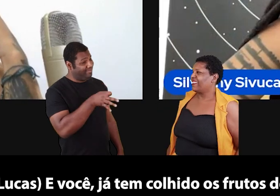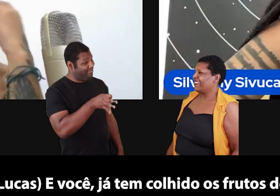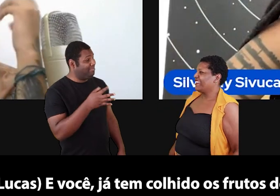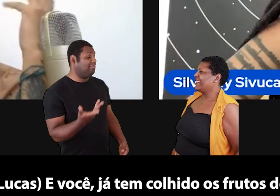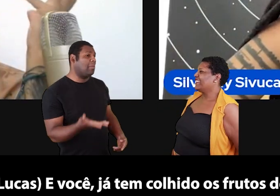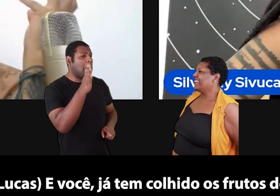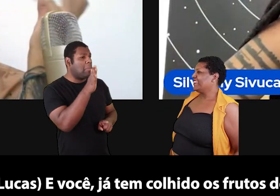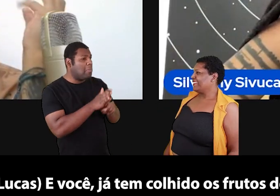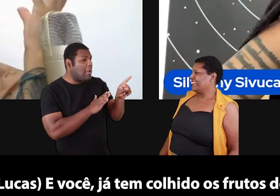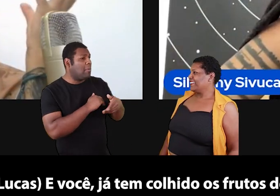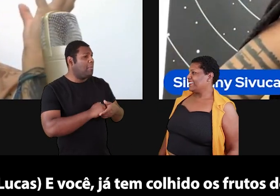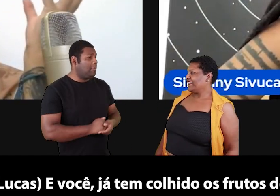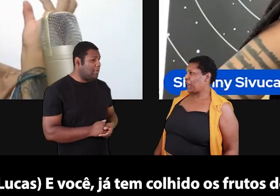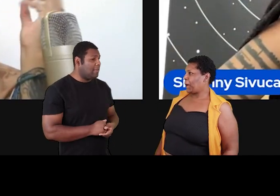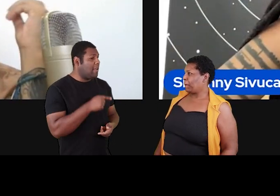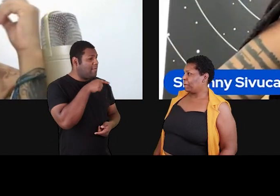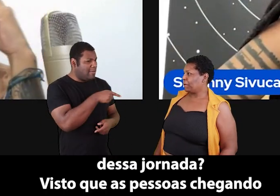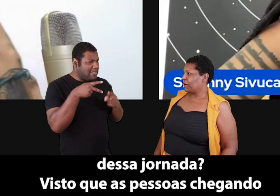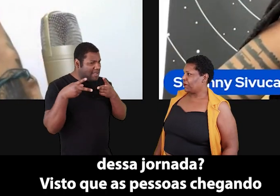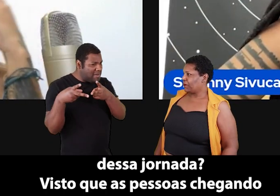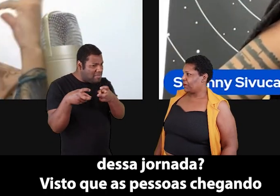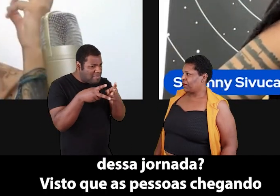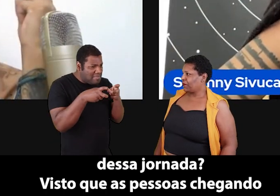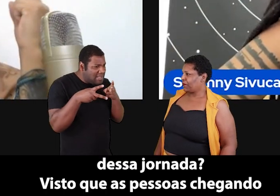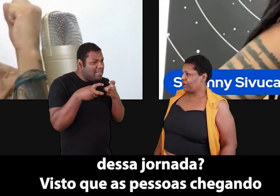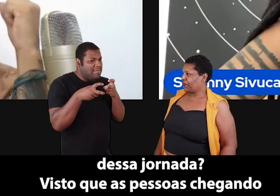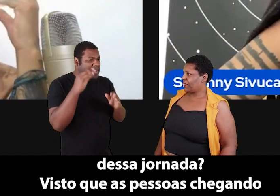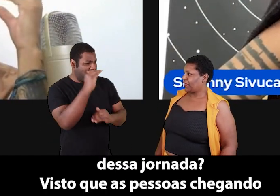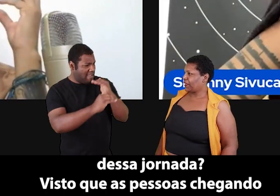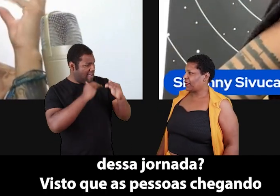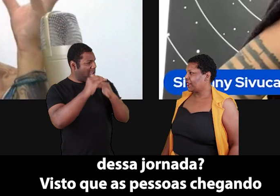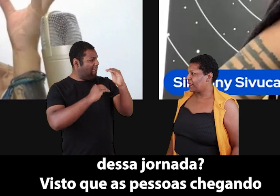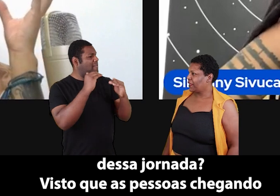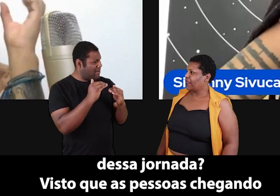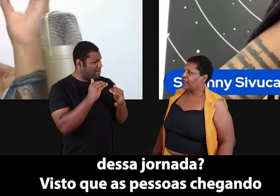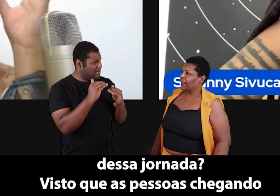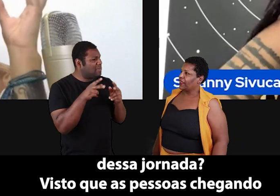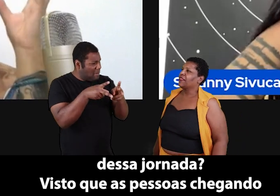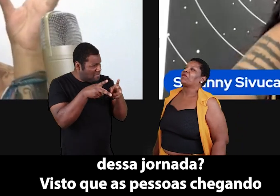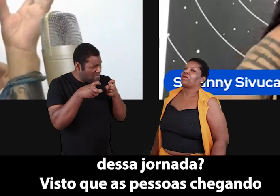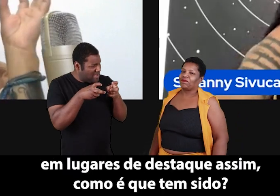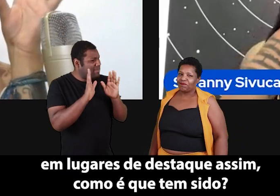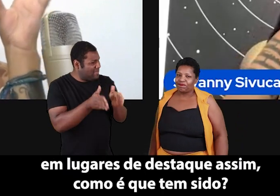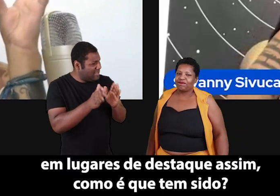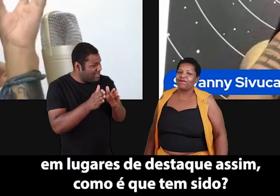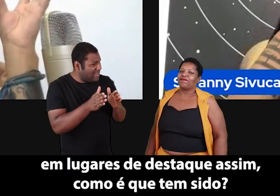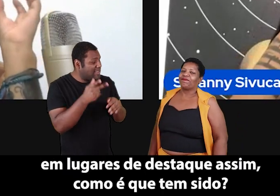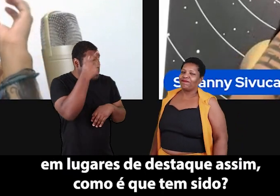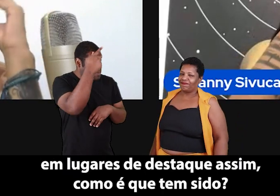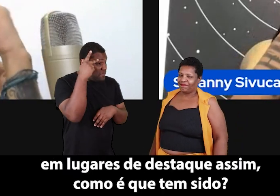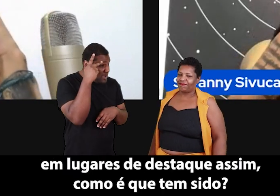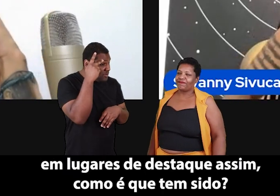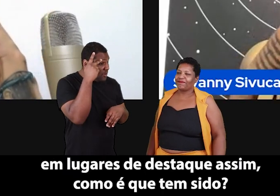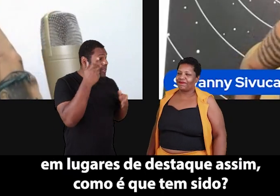E você já tem colhido os frutos dessa jornada, assim, Muitos, visto o muitos, pessoal chegando em lugares de